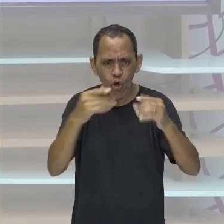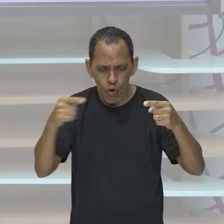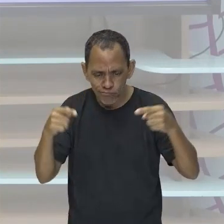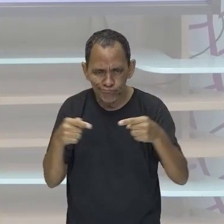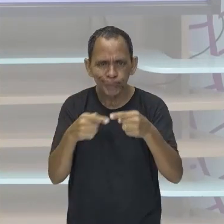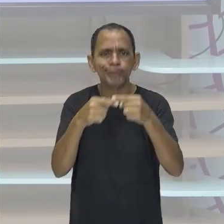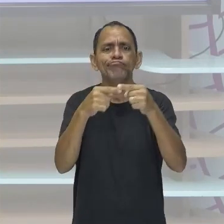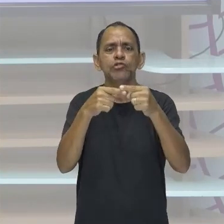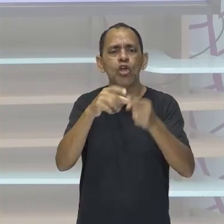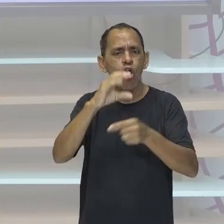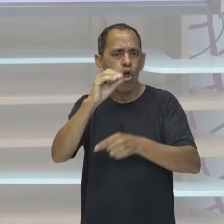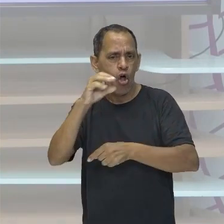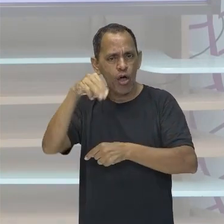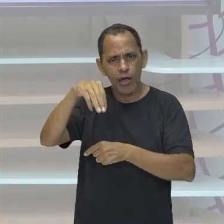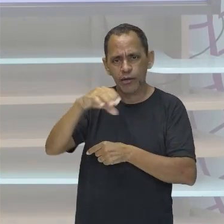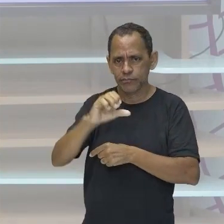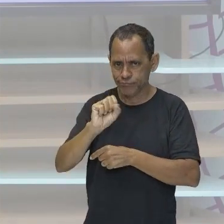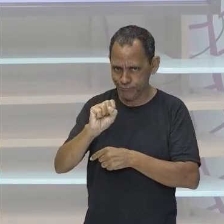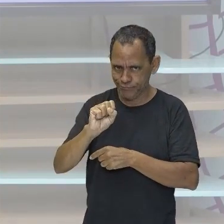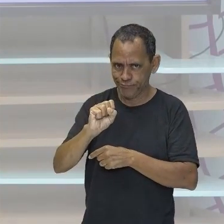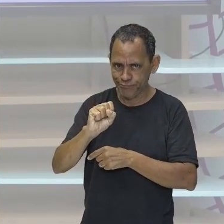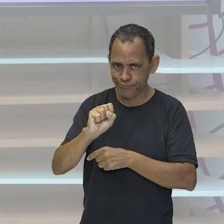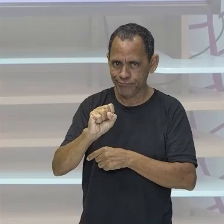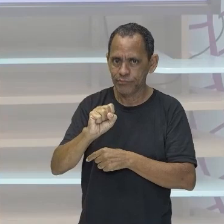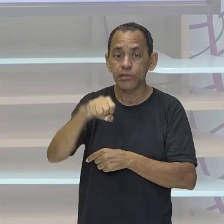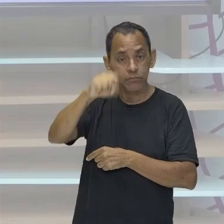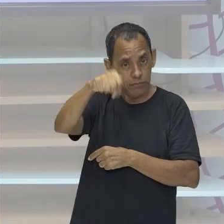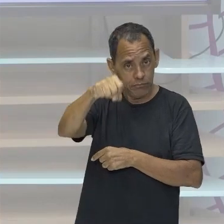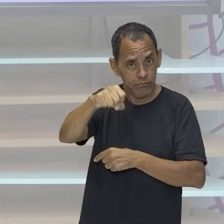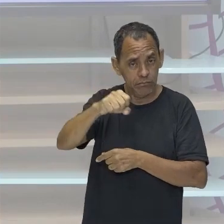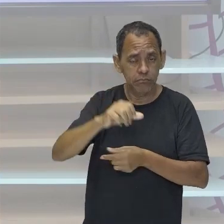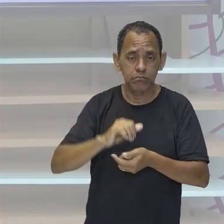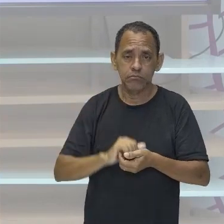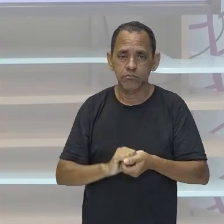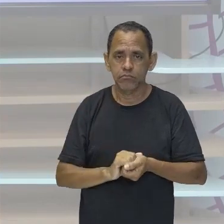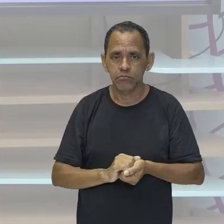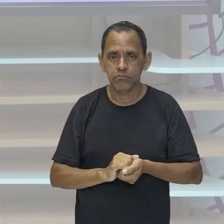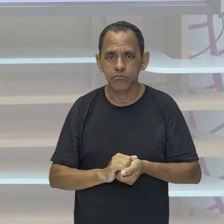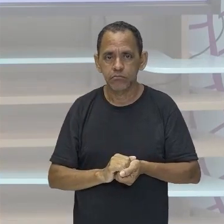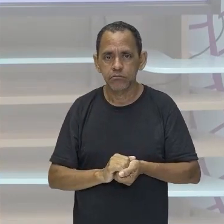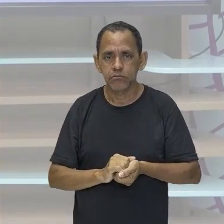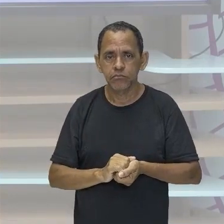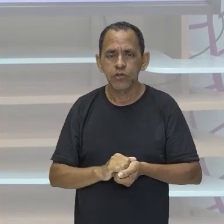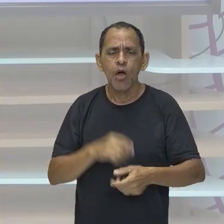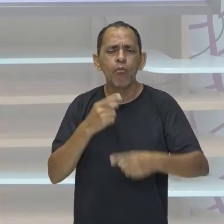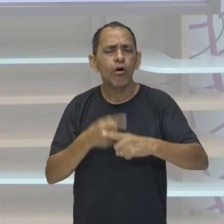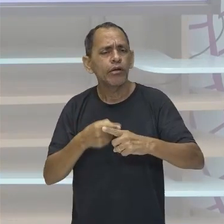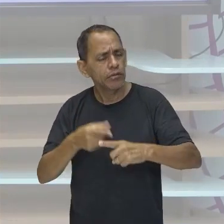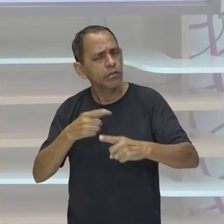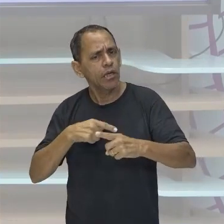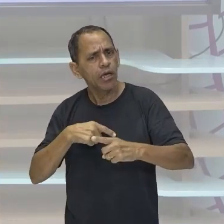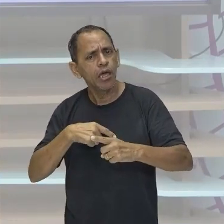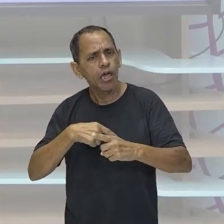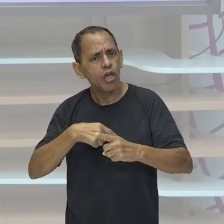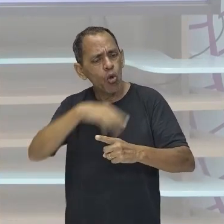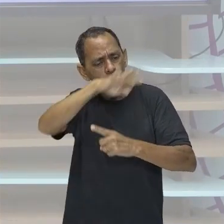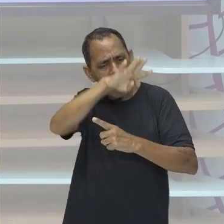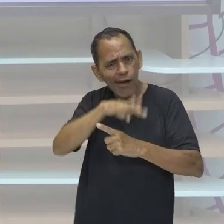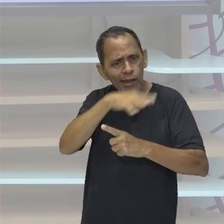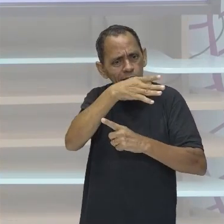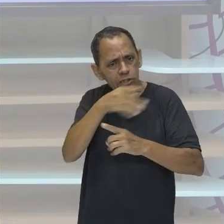de Saúde, porque a Organização Mundial de Saúde, ela construiu uma tabelinha,